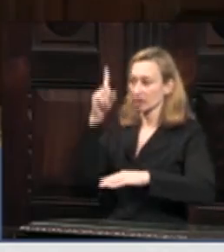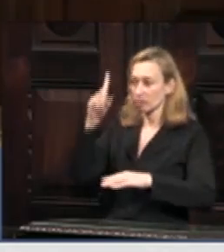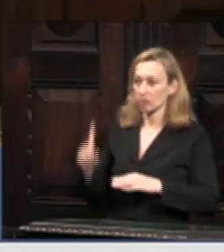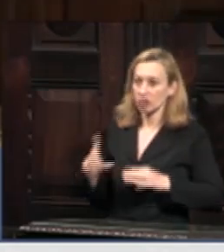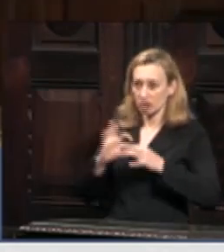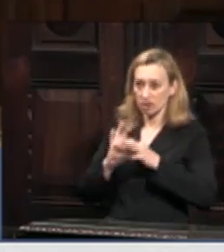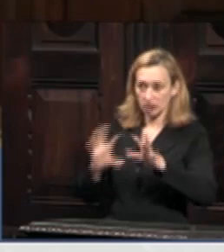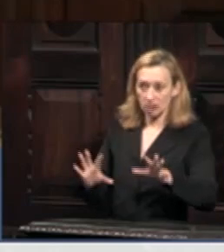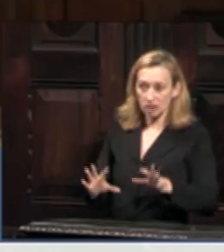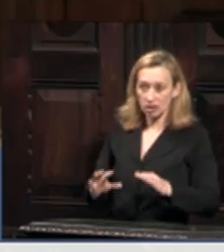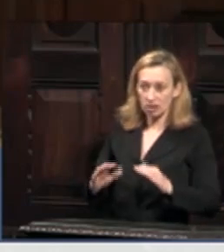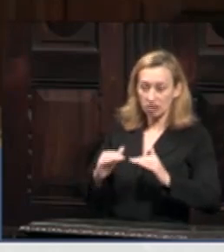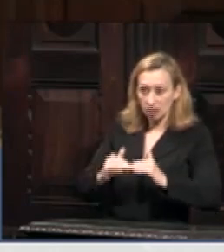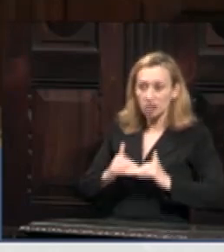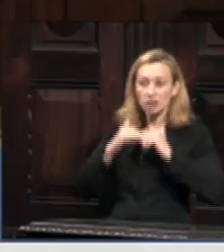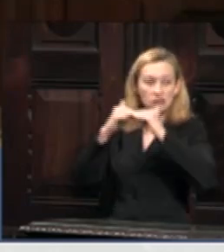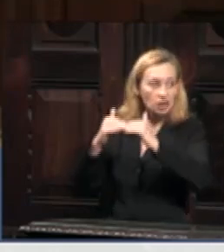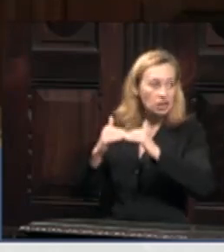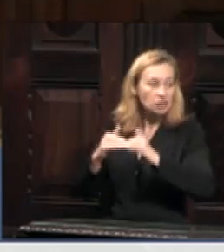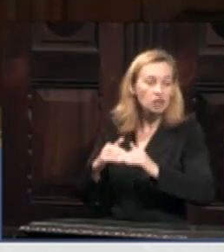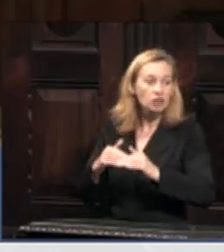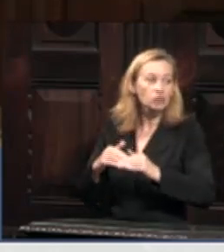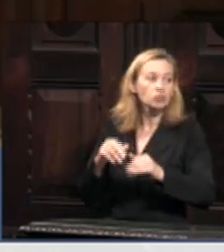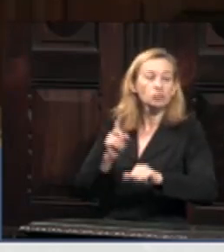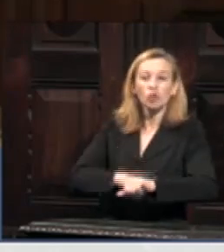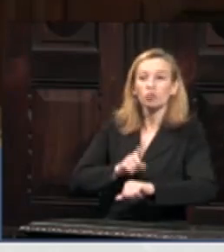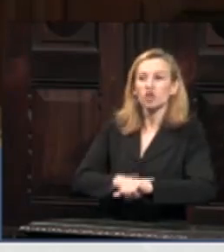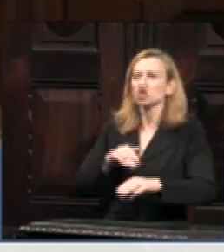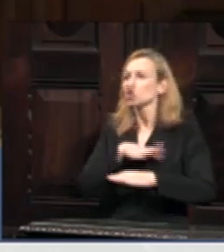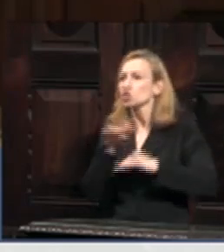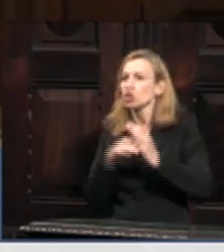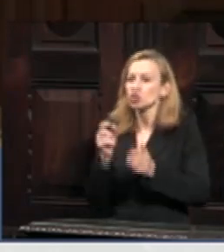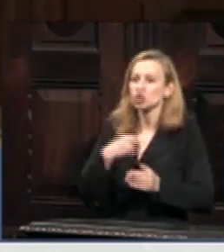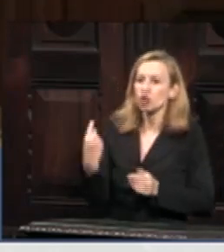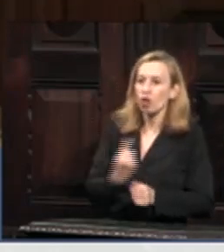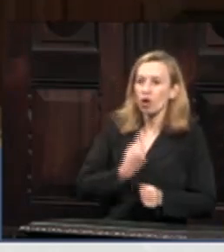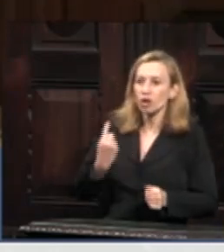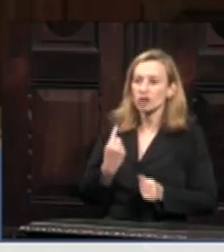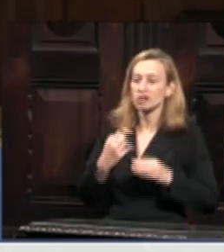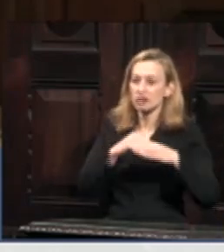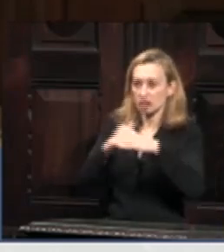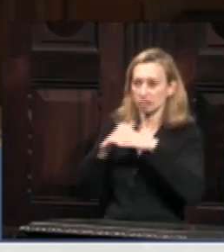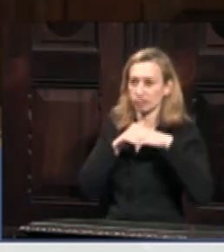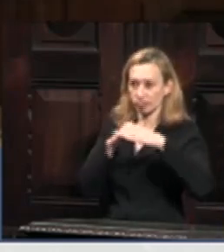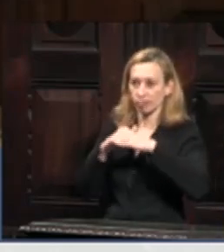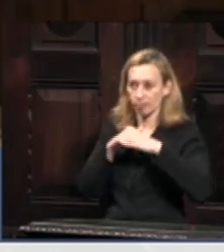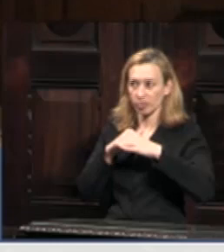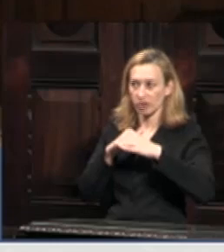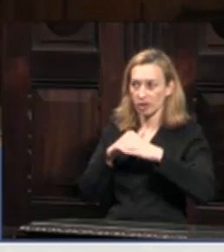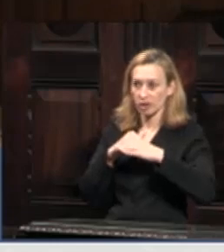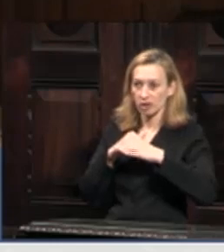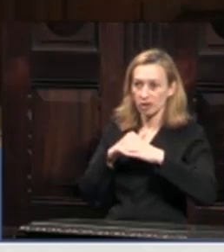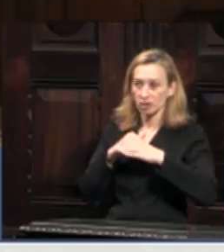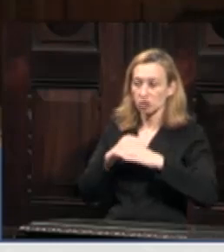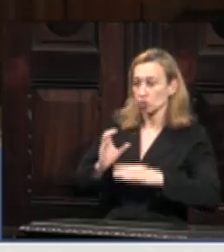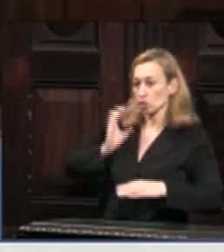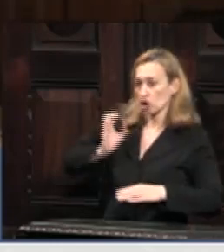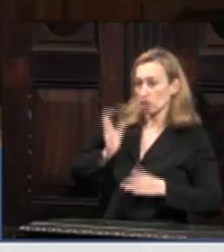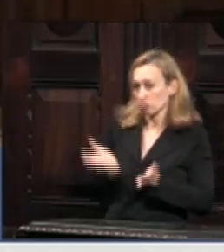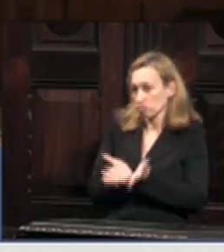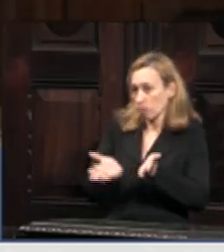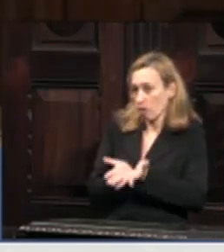engrandece, porque é o único momento que todos nós, absolutamente todos nós, somos iguais. Desde o mais rico ao mais